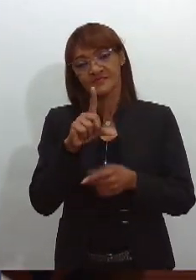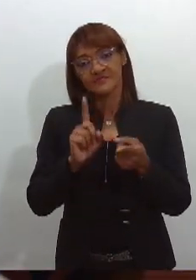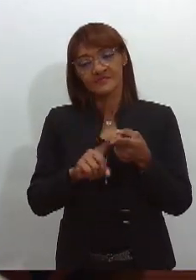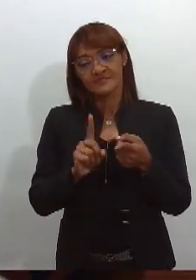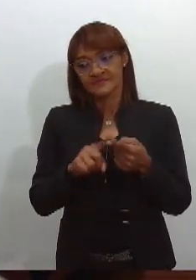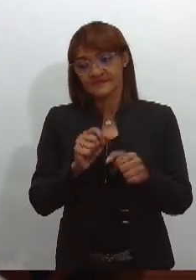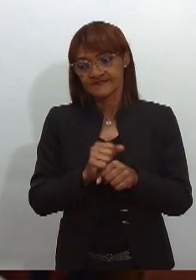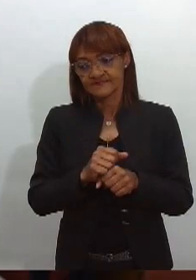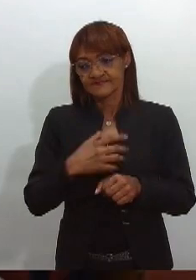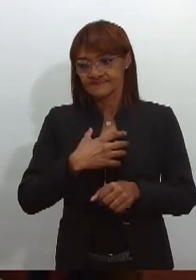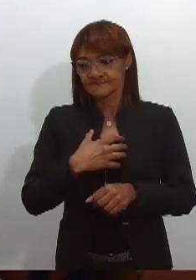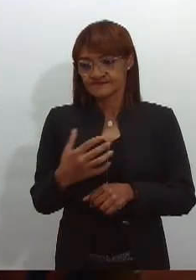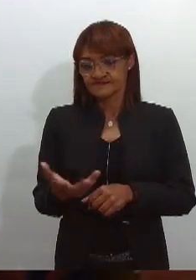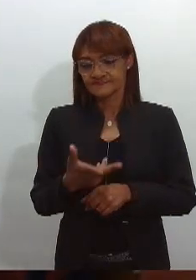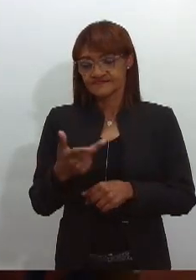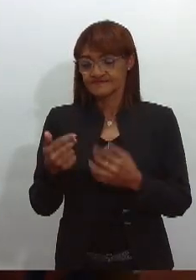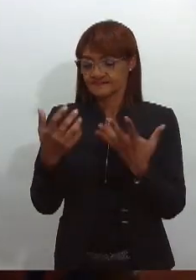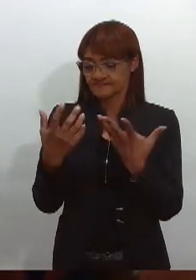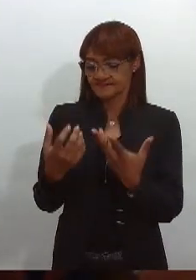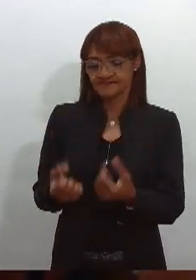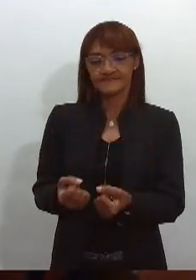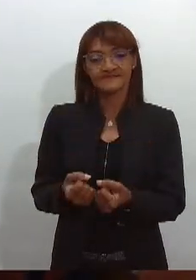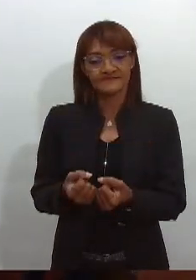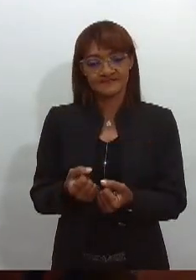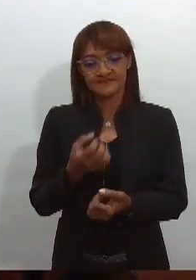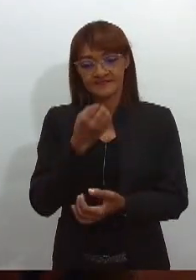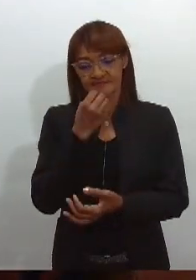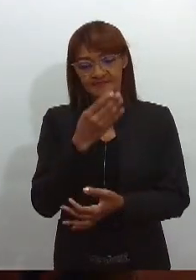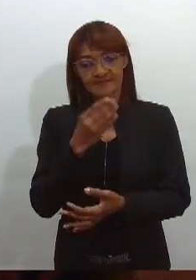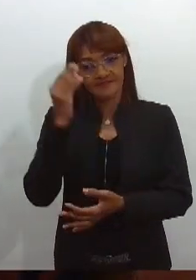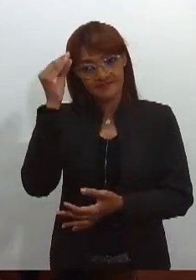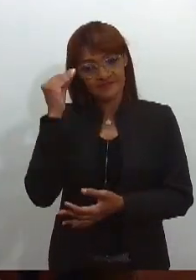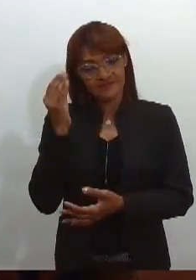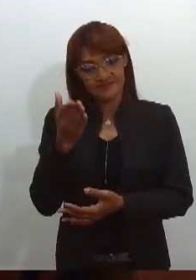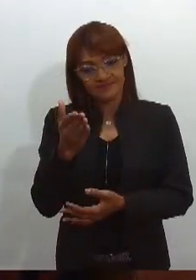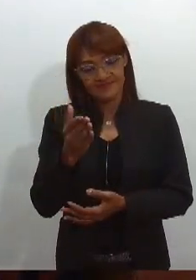sensibilidade, acatou e deu esse título a eles.